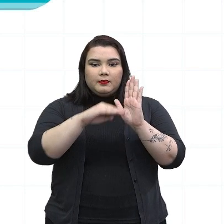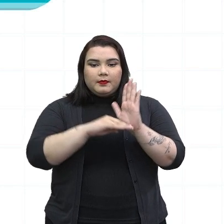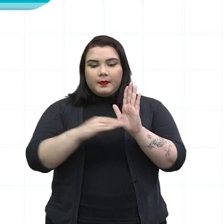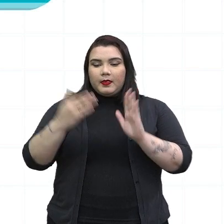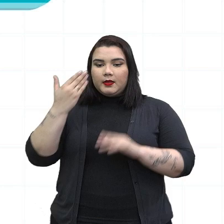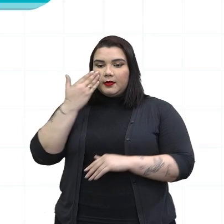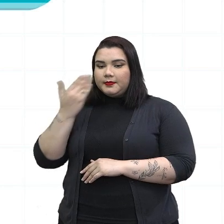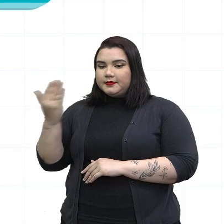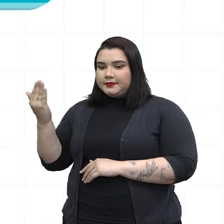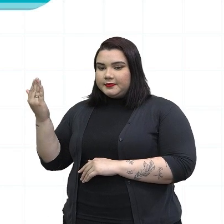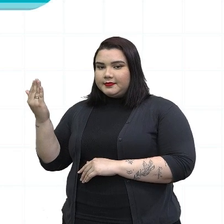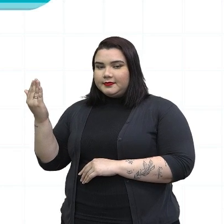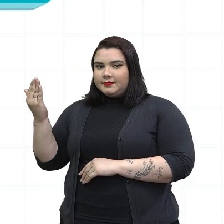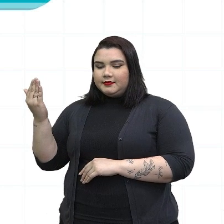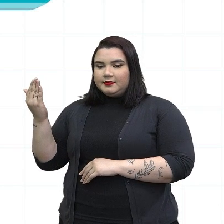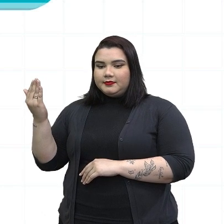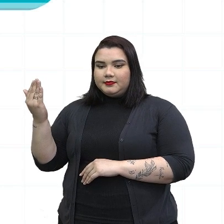invitation,